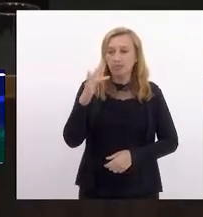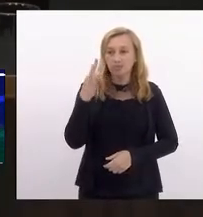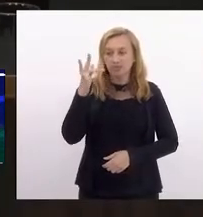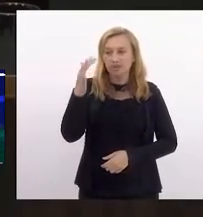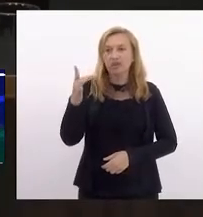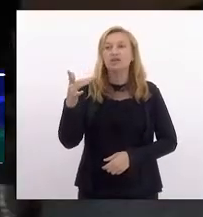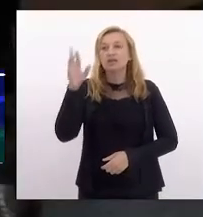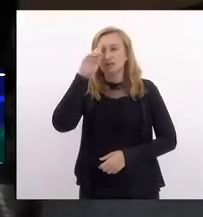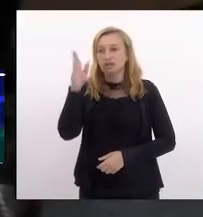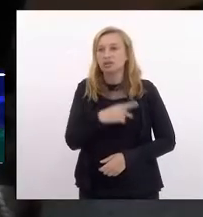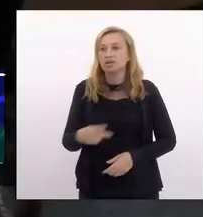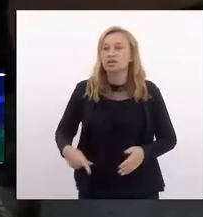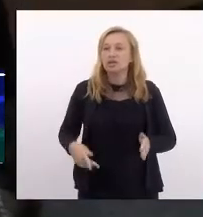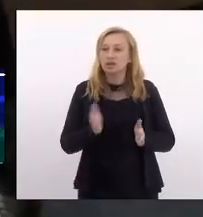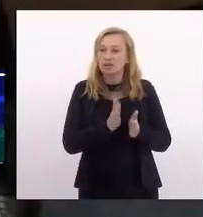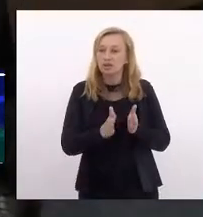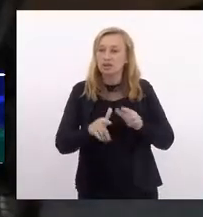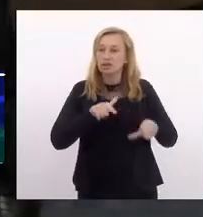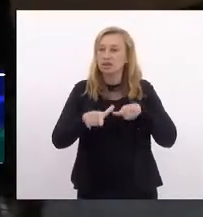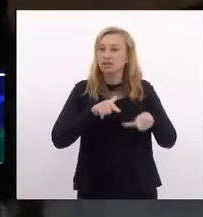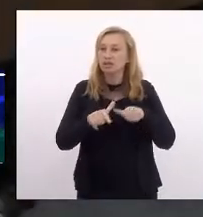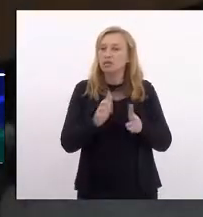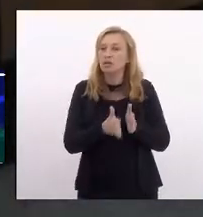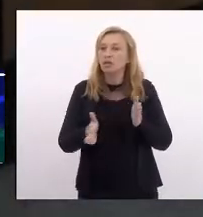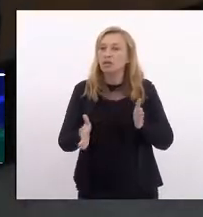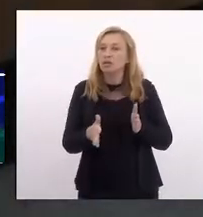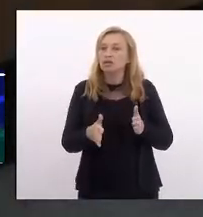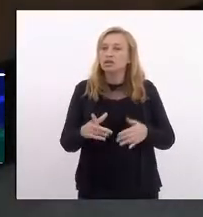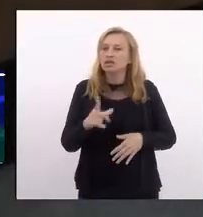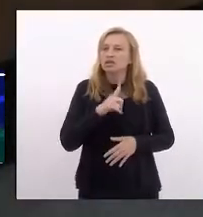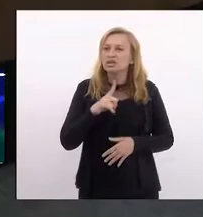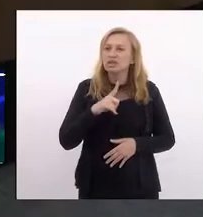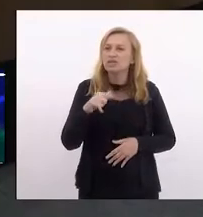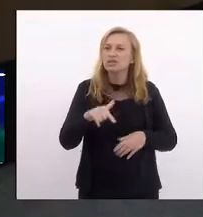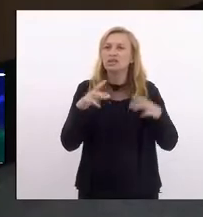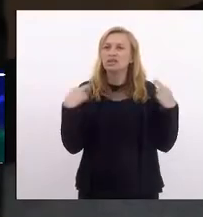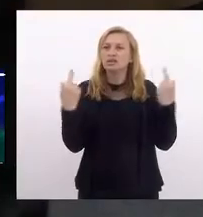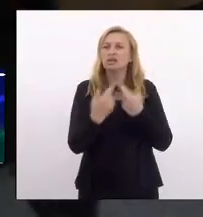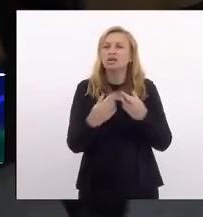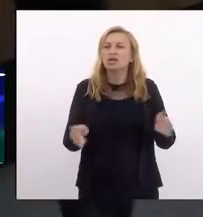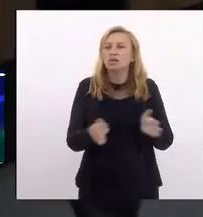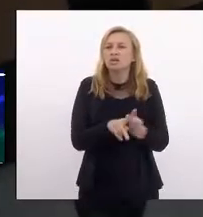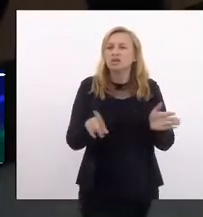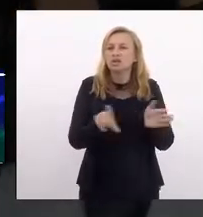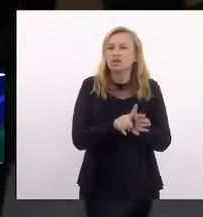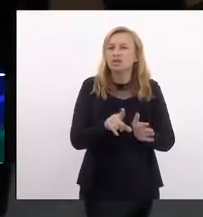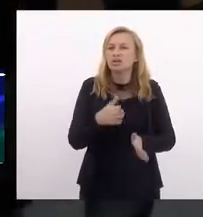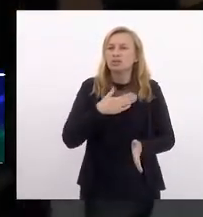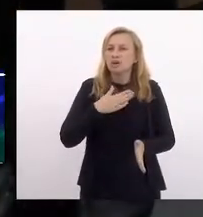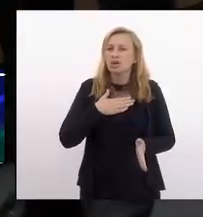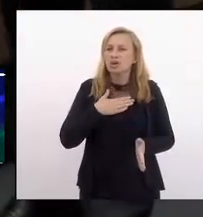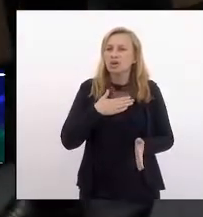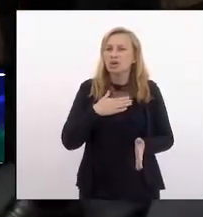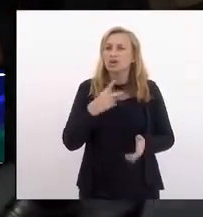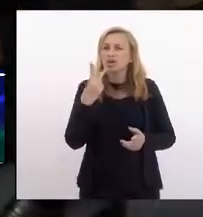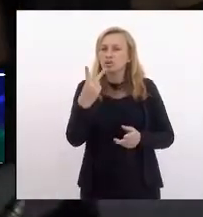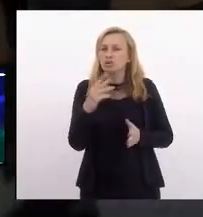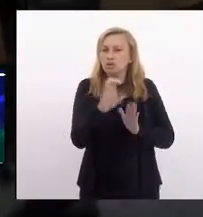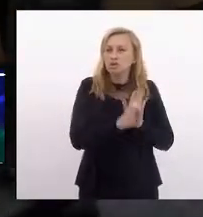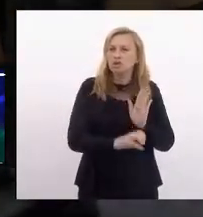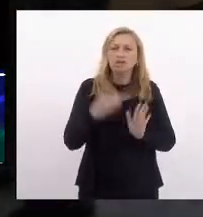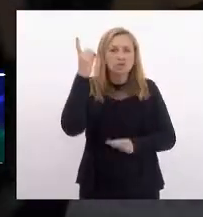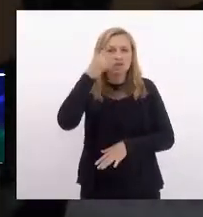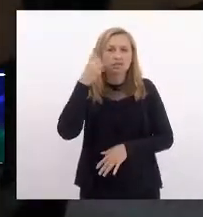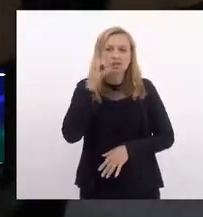presidente do grupo de trabalho da ordem porque houve nessa sessão um projeto de lei a Bia que havia 2:30